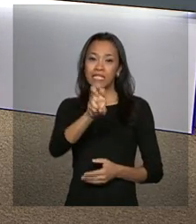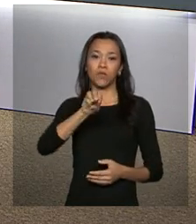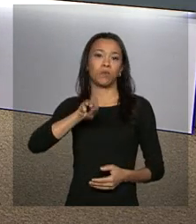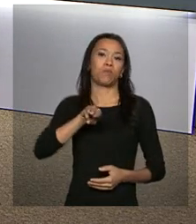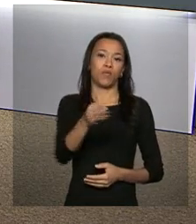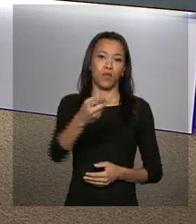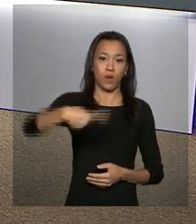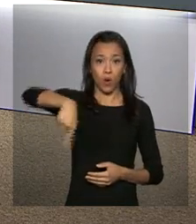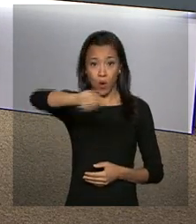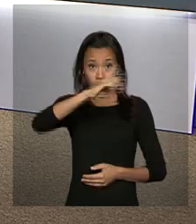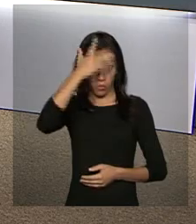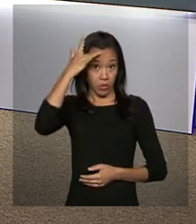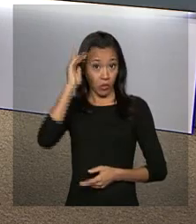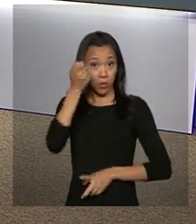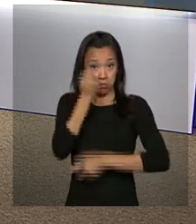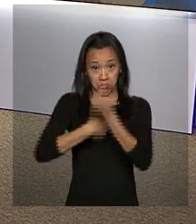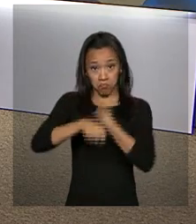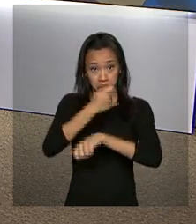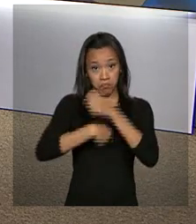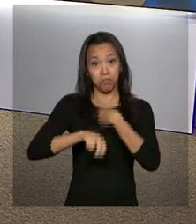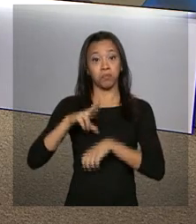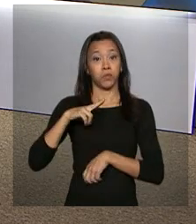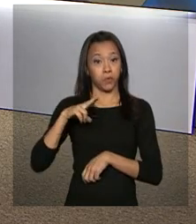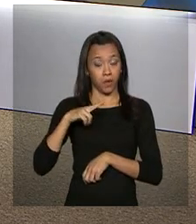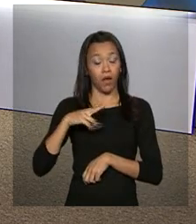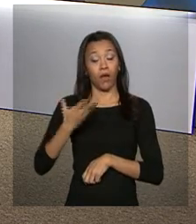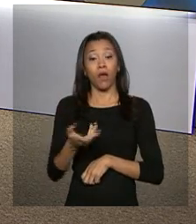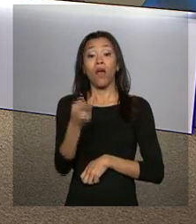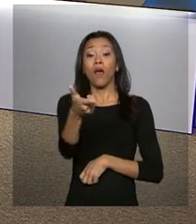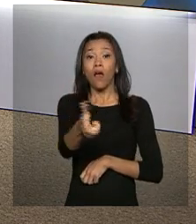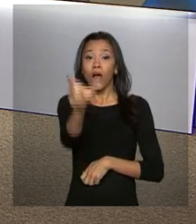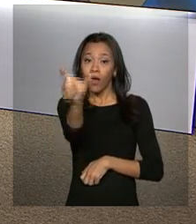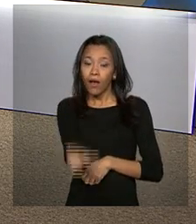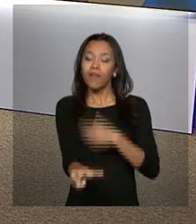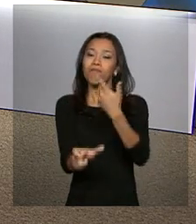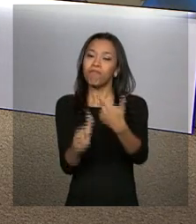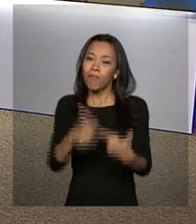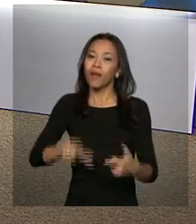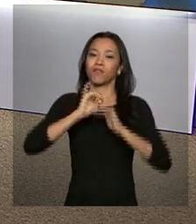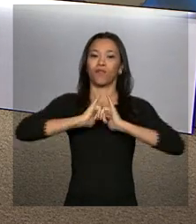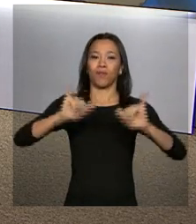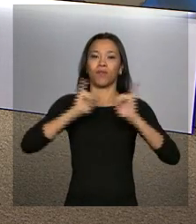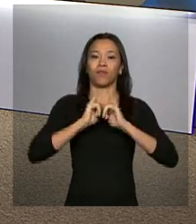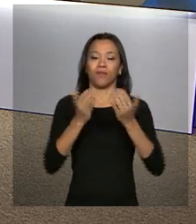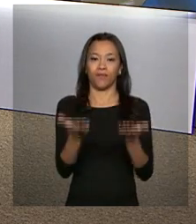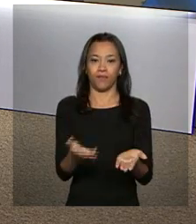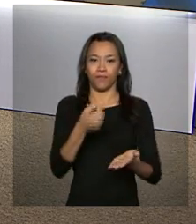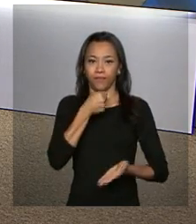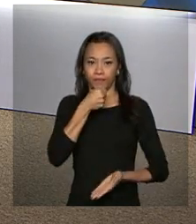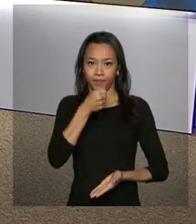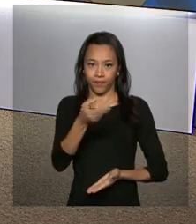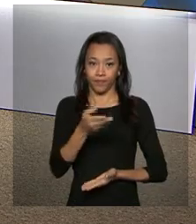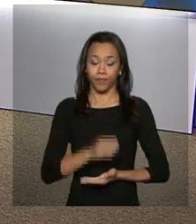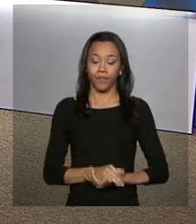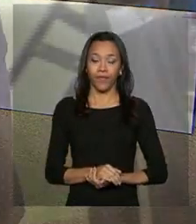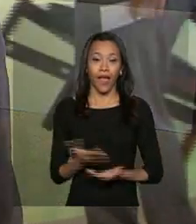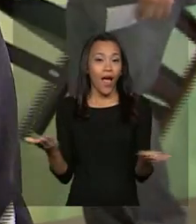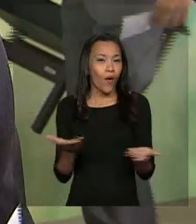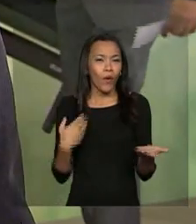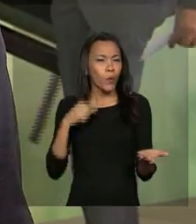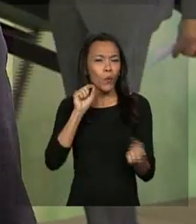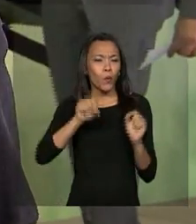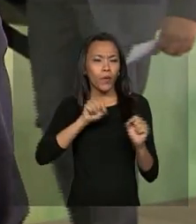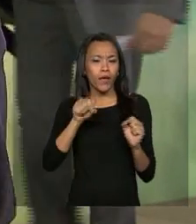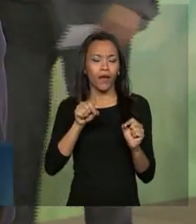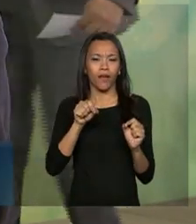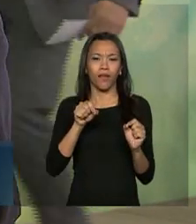de microempreendedores individuais. Luana Karen está lá e traz mais informações. Luana? Daniela, eu trago agora uma curiosidade.